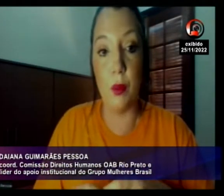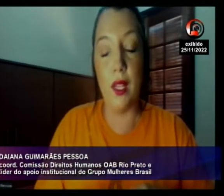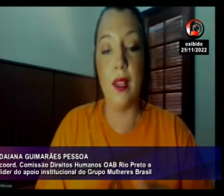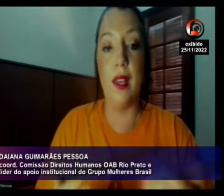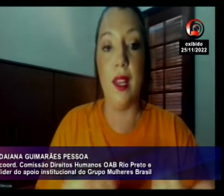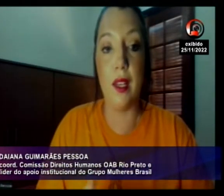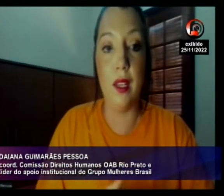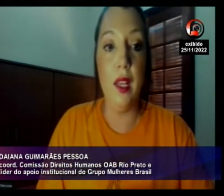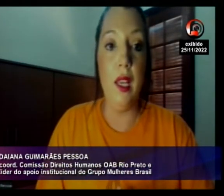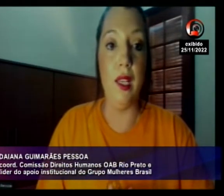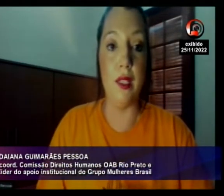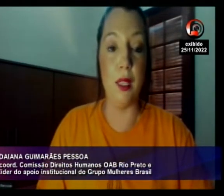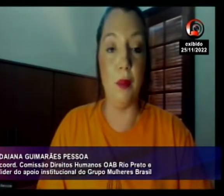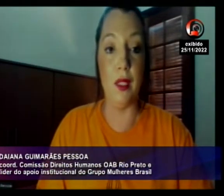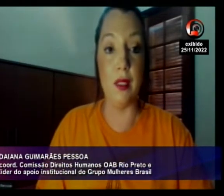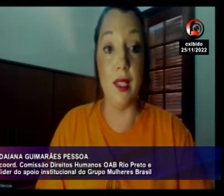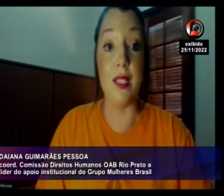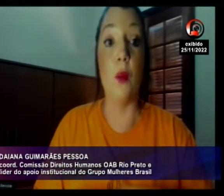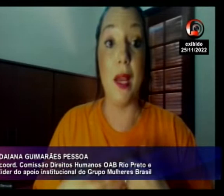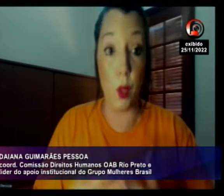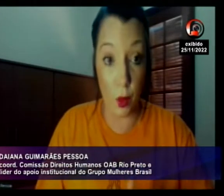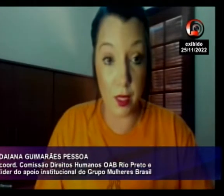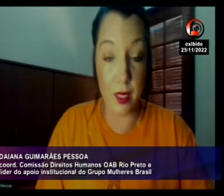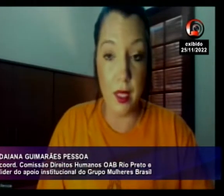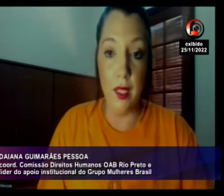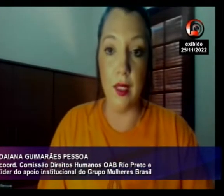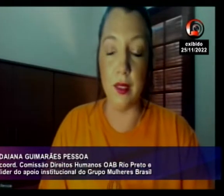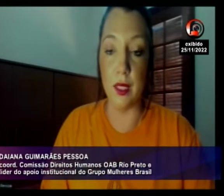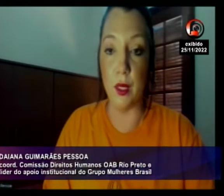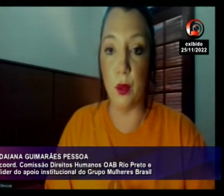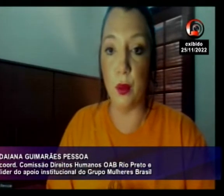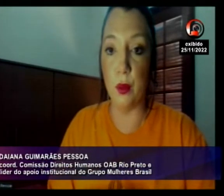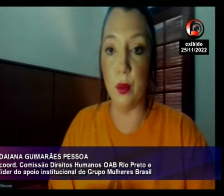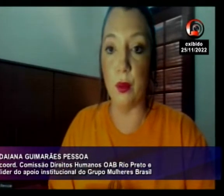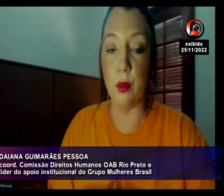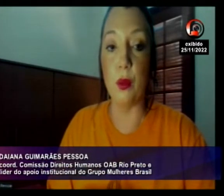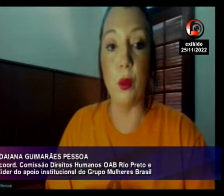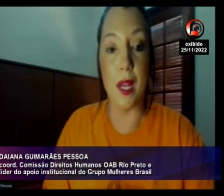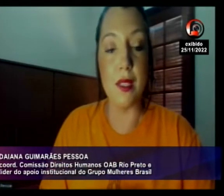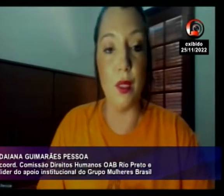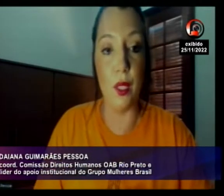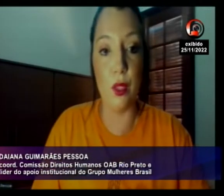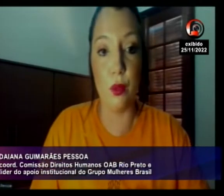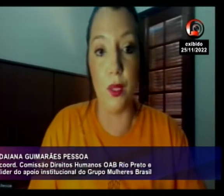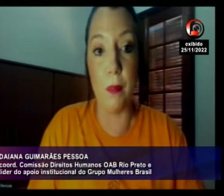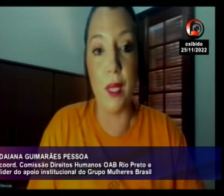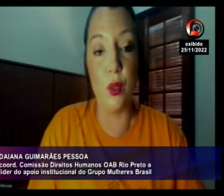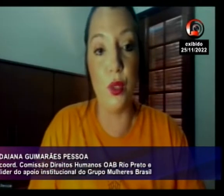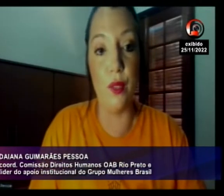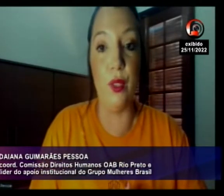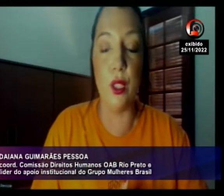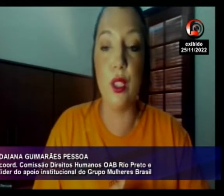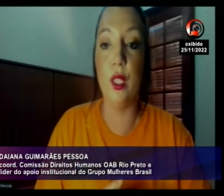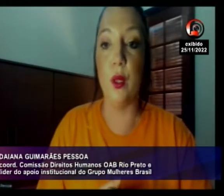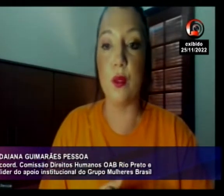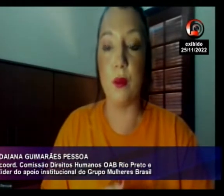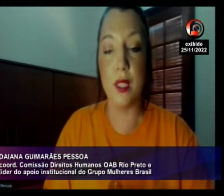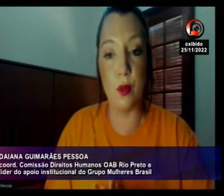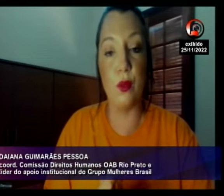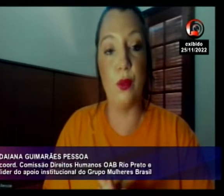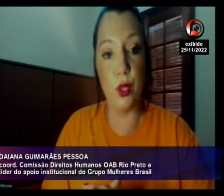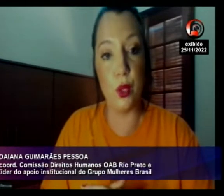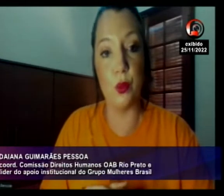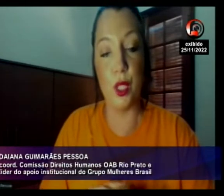violência contra a mulher negra, eles são maiores. Então, no Brasil, é instituído a partir do dia 20, e